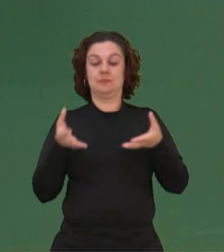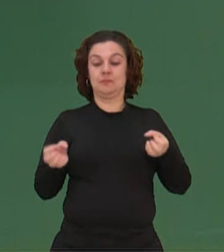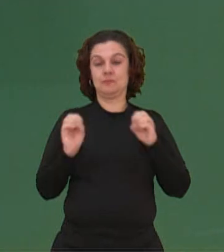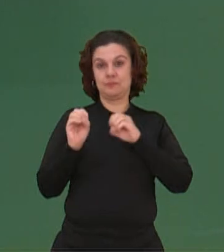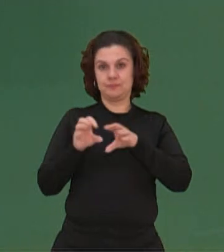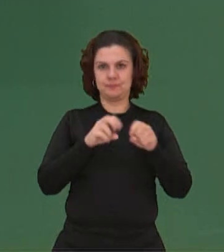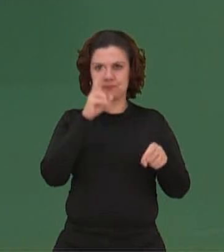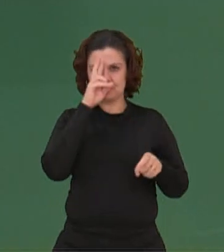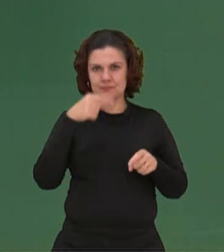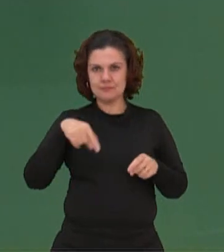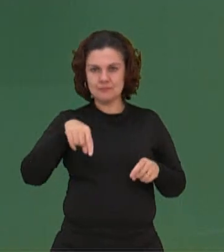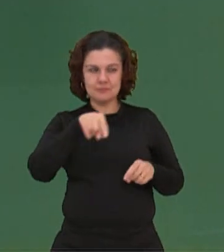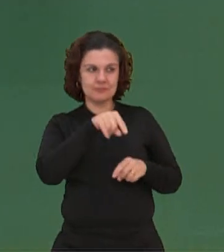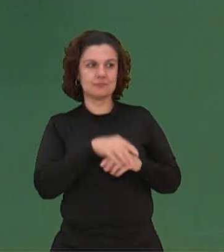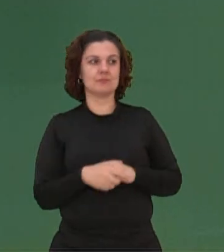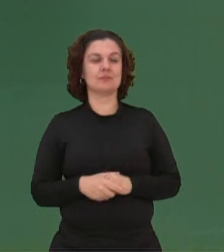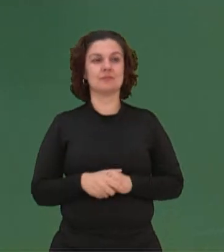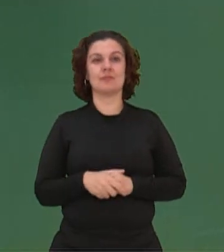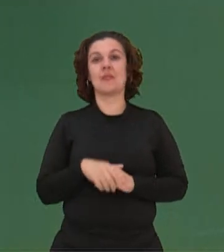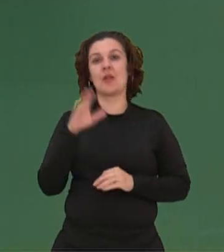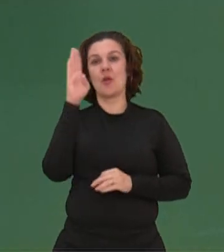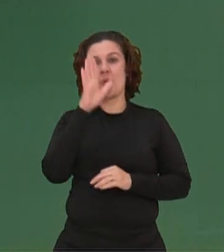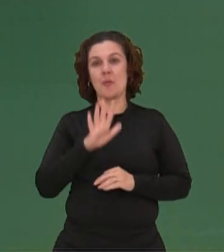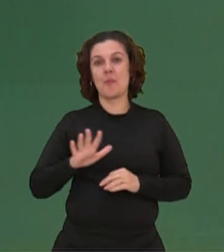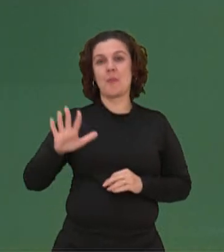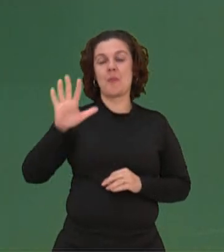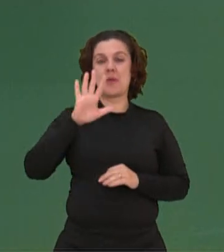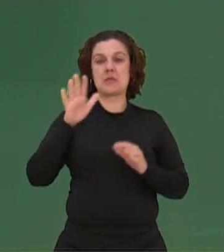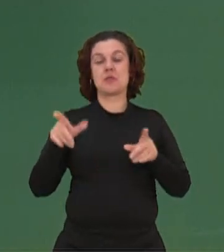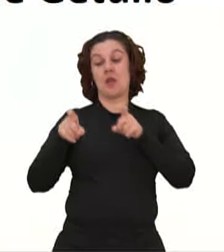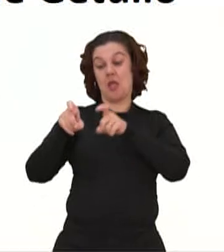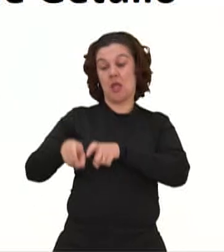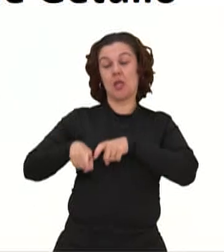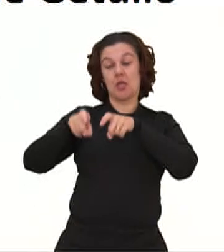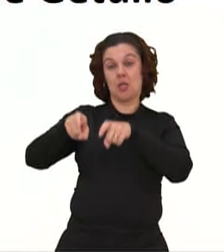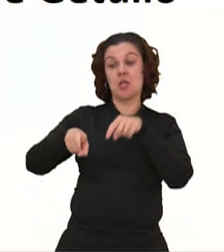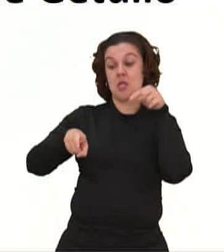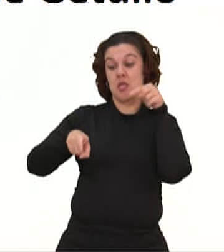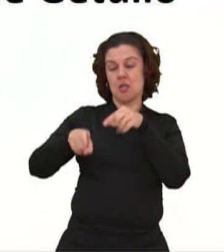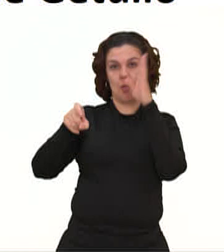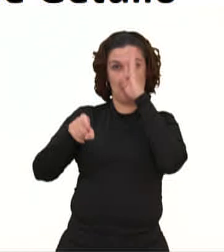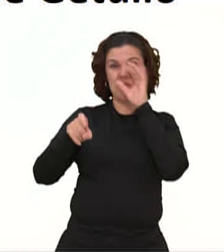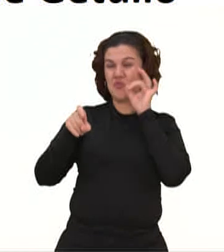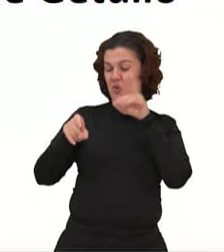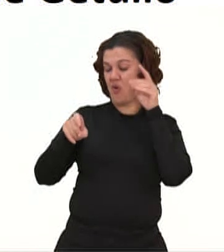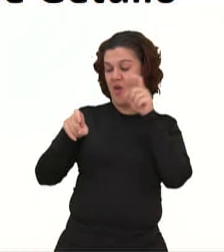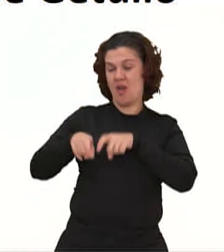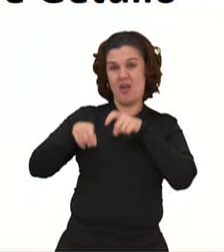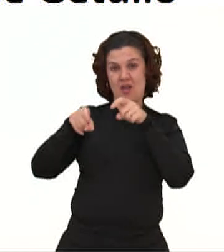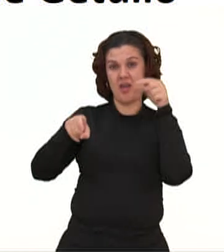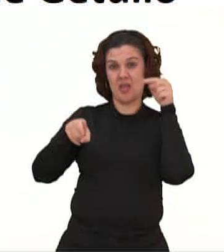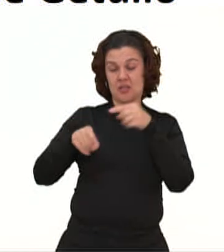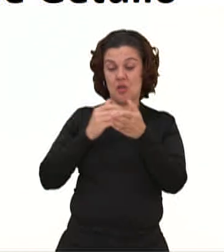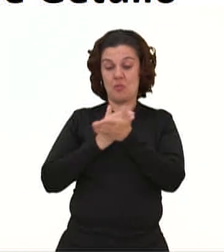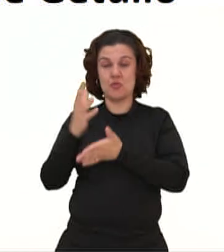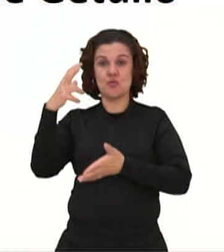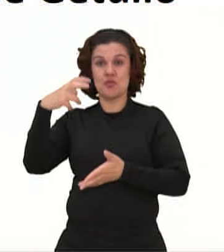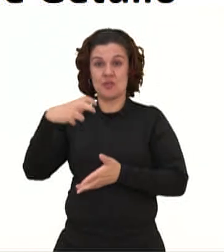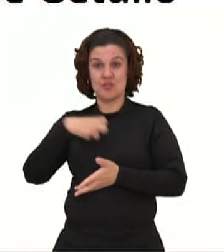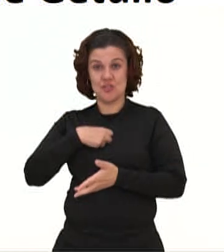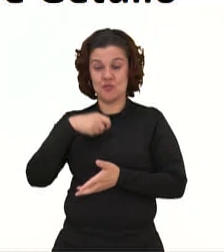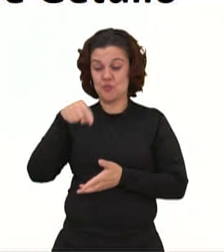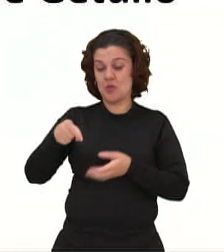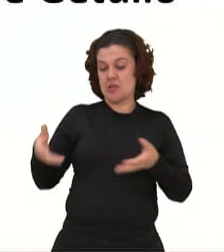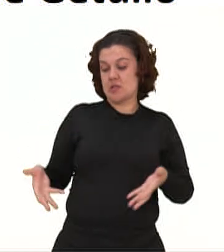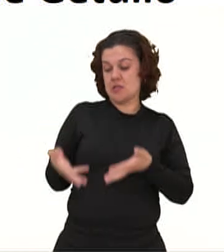tivemos. Tá lembrado dessa aulinha? O Brasil era um país extremamente agrícola e passou, então, nessa fase do Getúlio, a